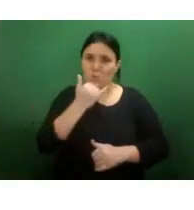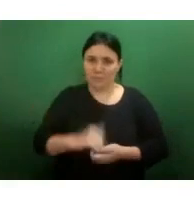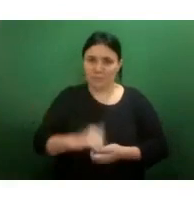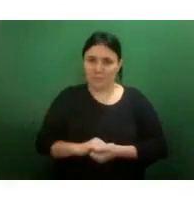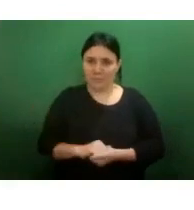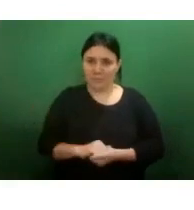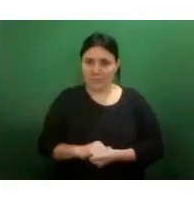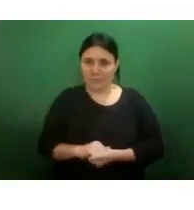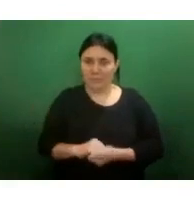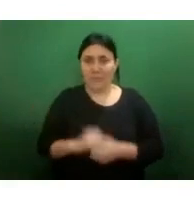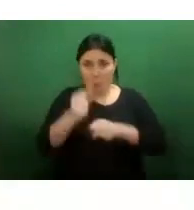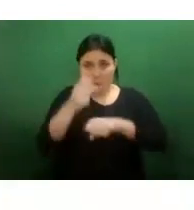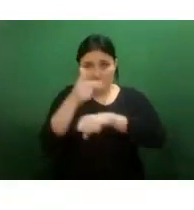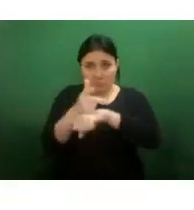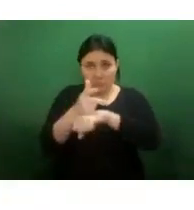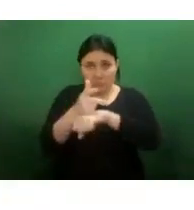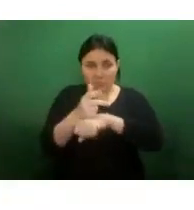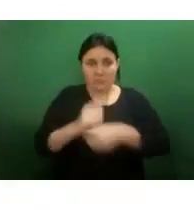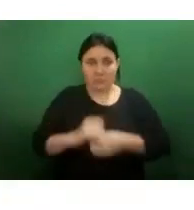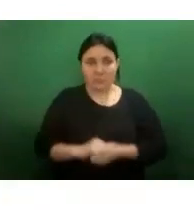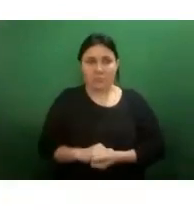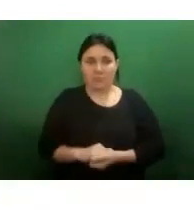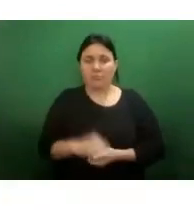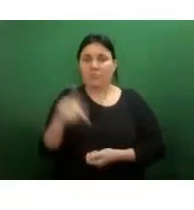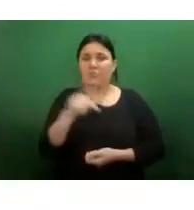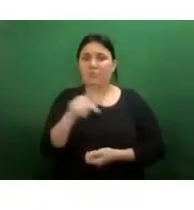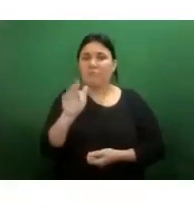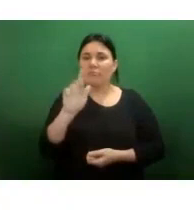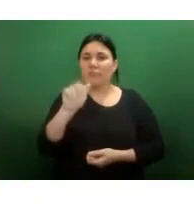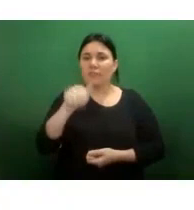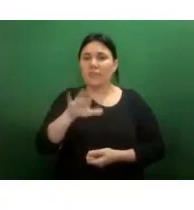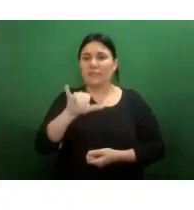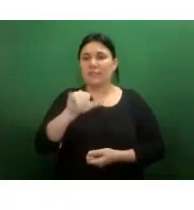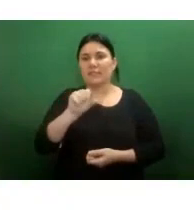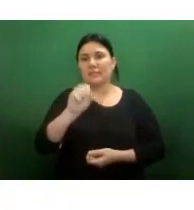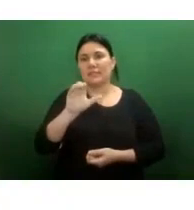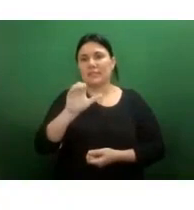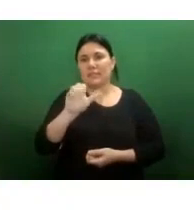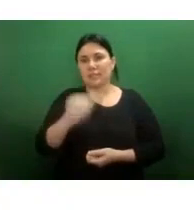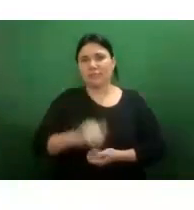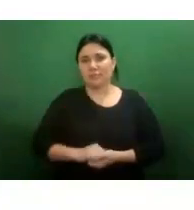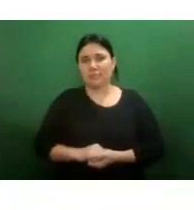Pode, por favor, ligar a tua webcam para a gente fazer o encerramento, então, por favor? Vamos.